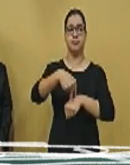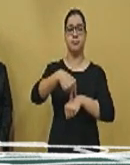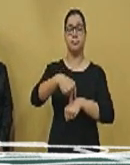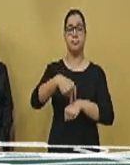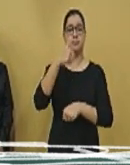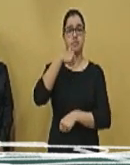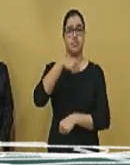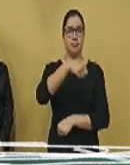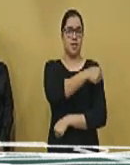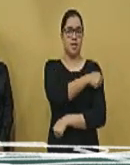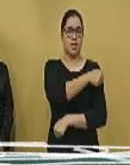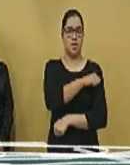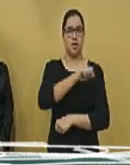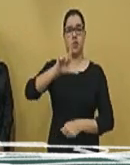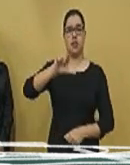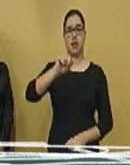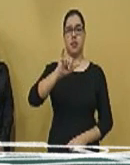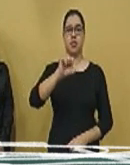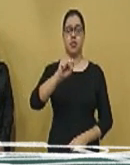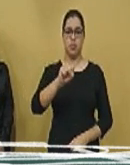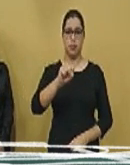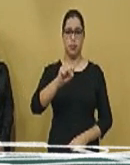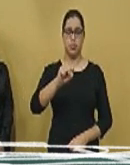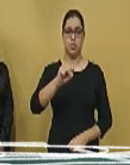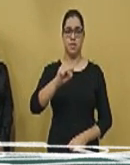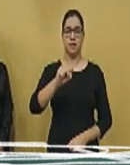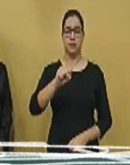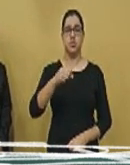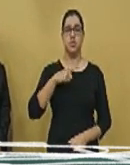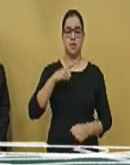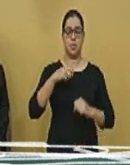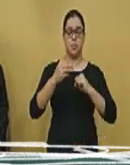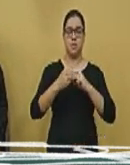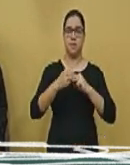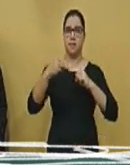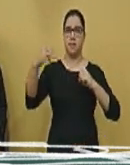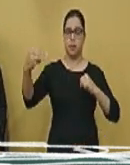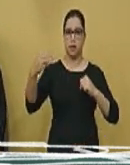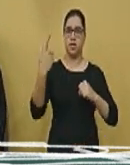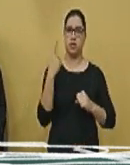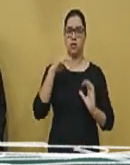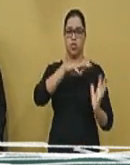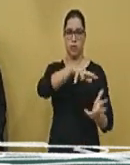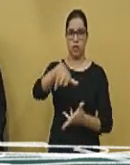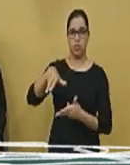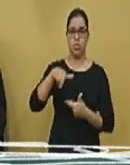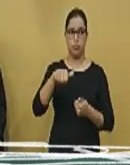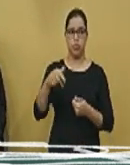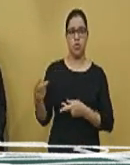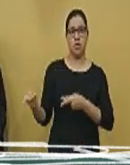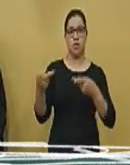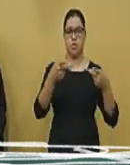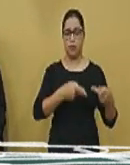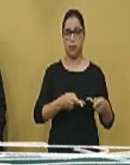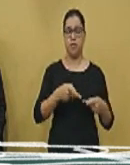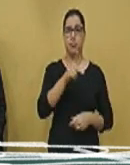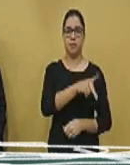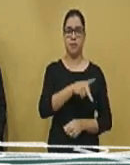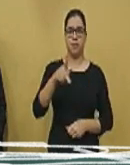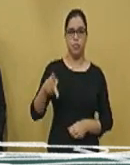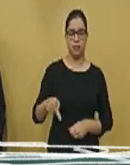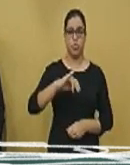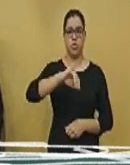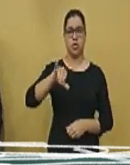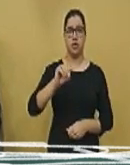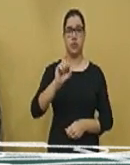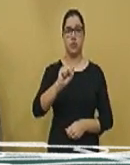a discente Laís, do programa de mestrado em Geografia. Convido o docente José Daniel de